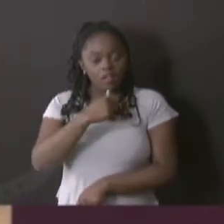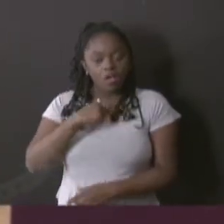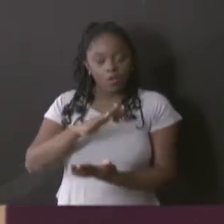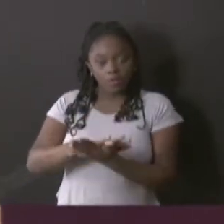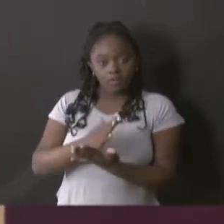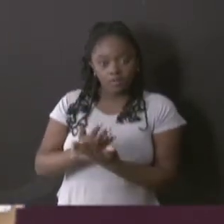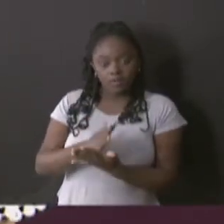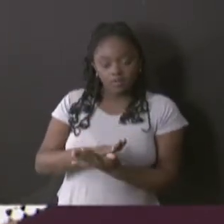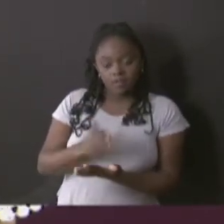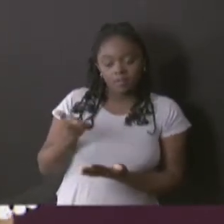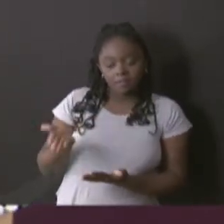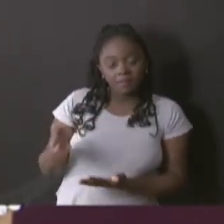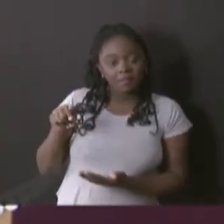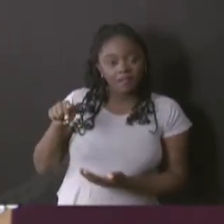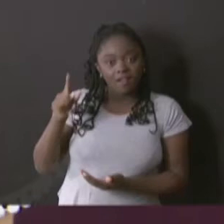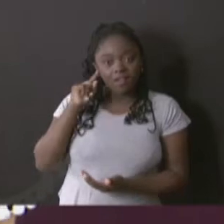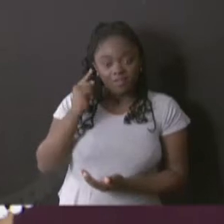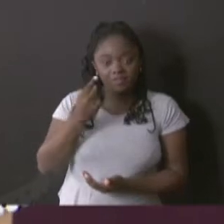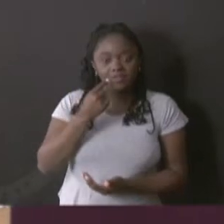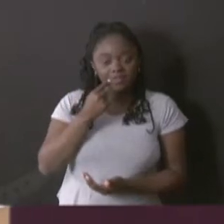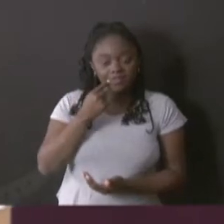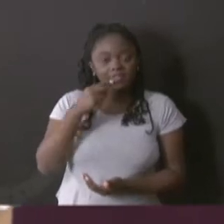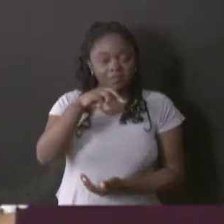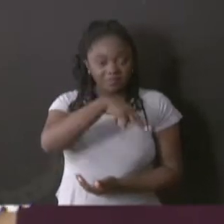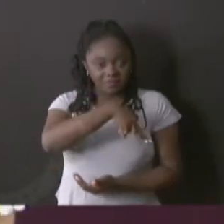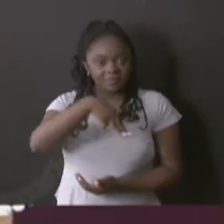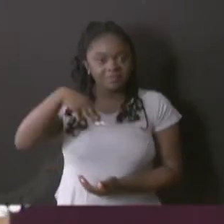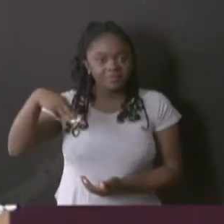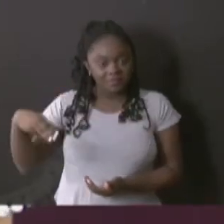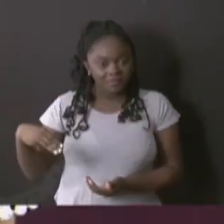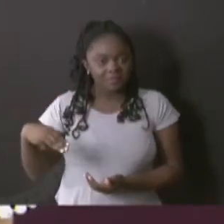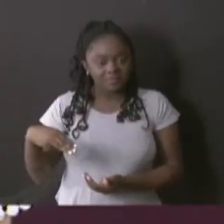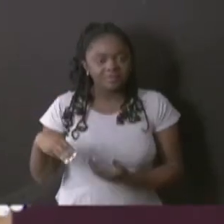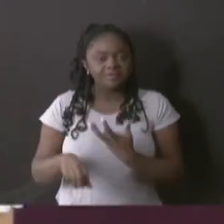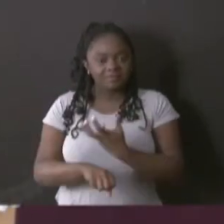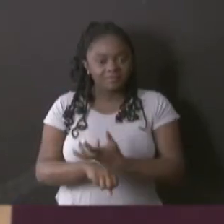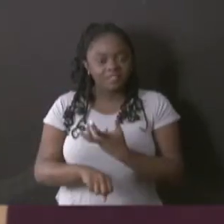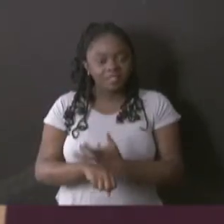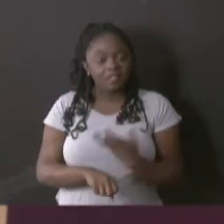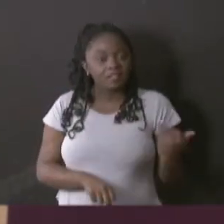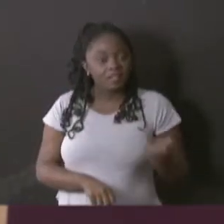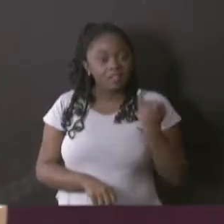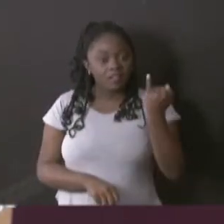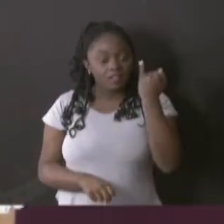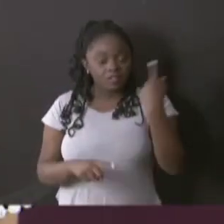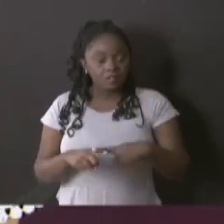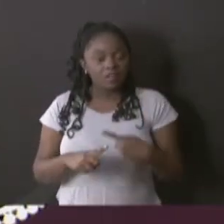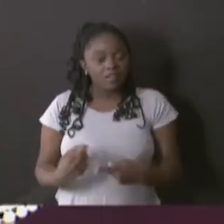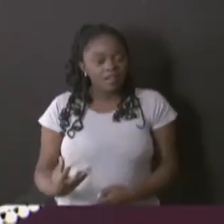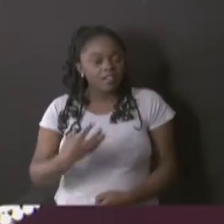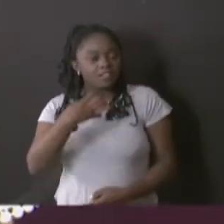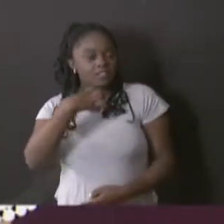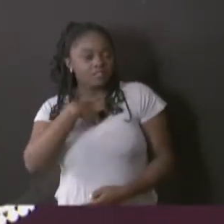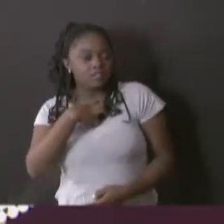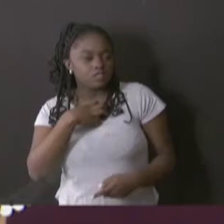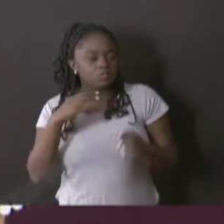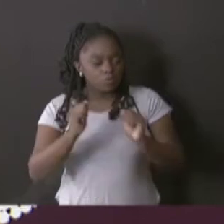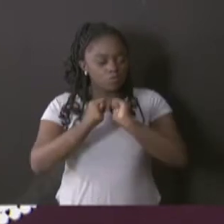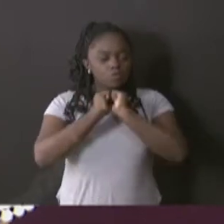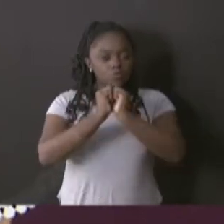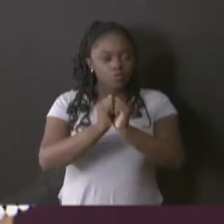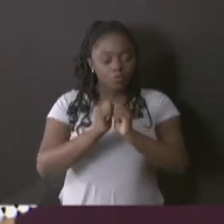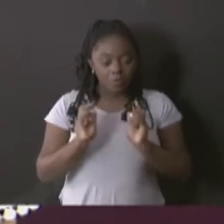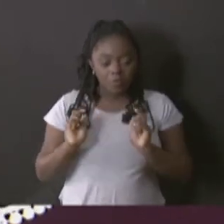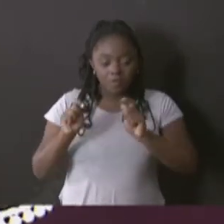interpretava para ela, ela é a monitora da disciplina. Era muito interessante, porque ela se sentia pertencente em poder